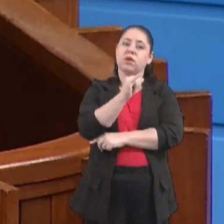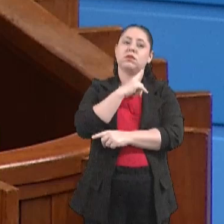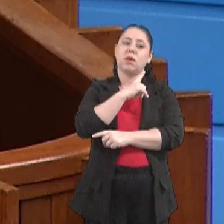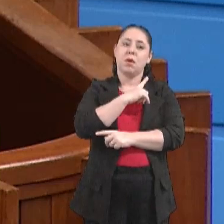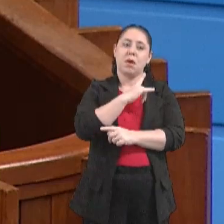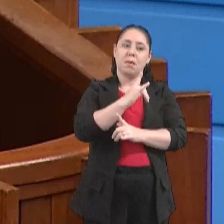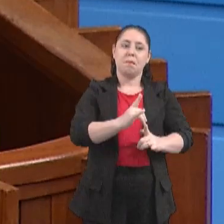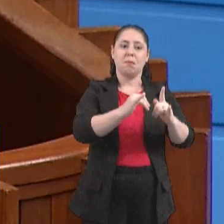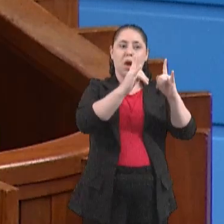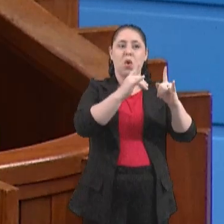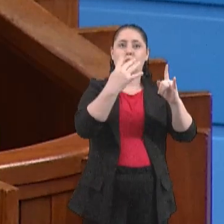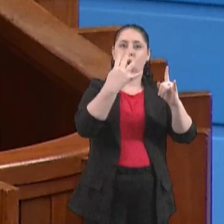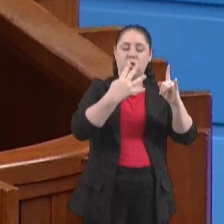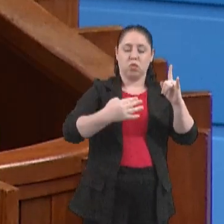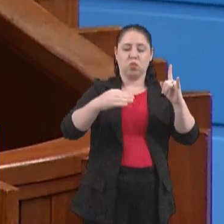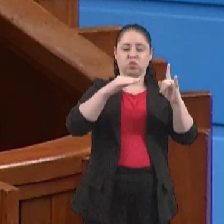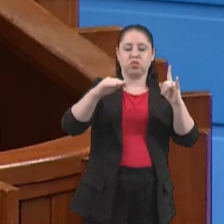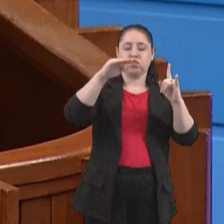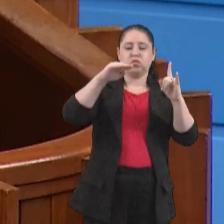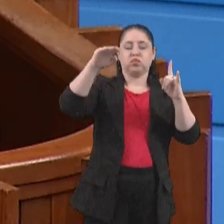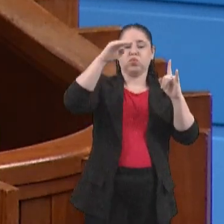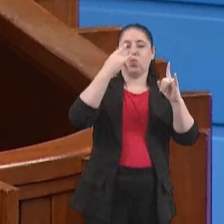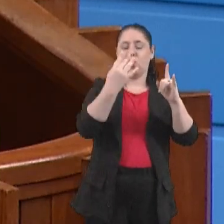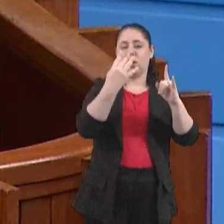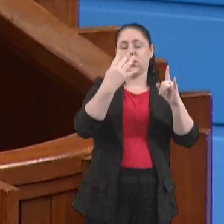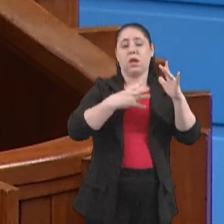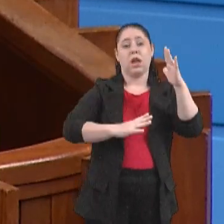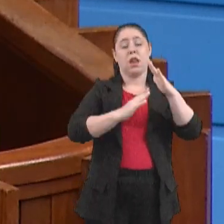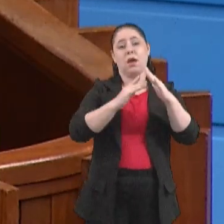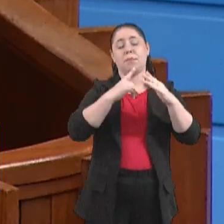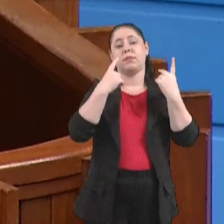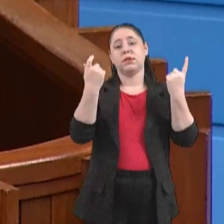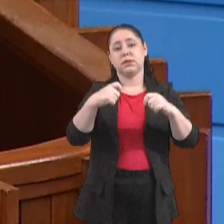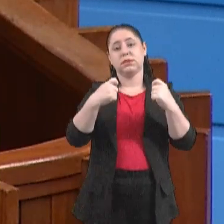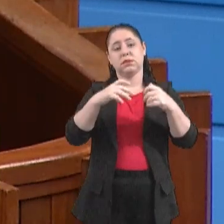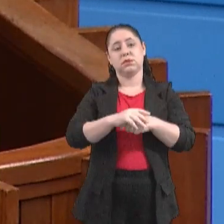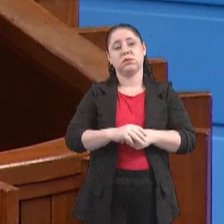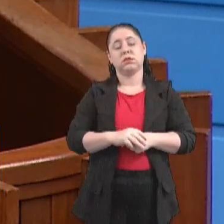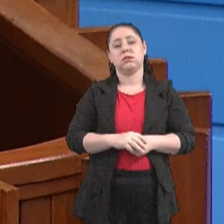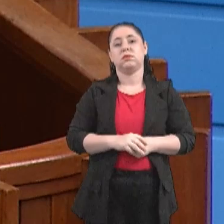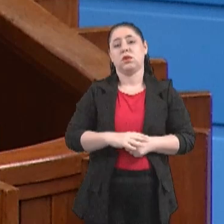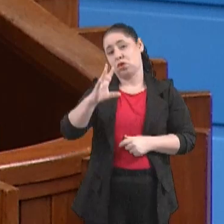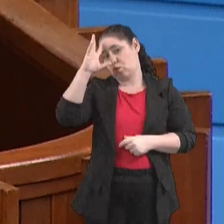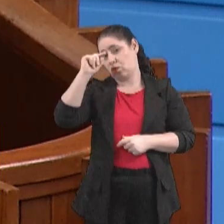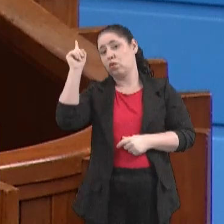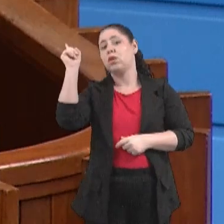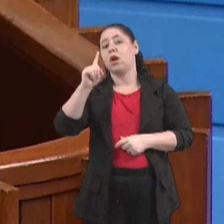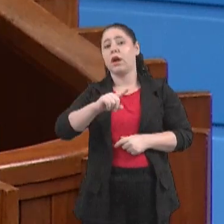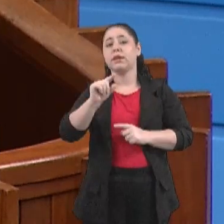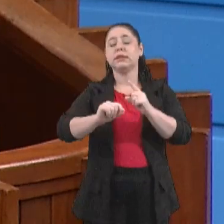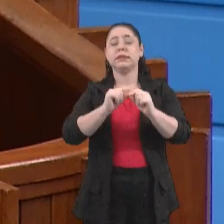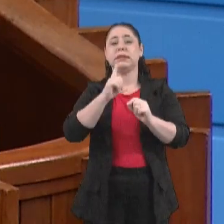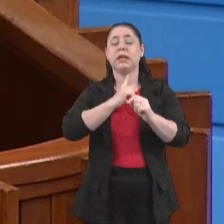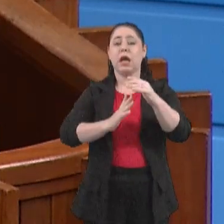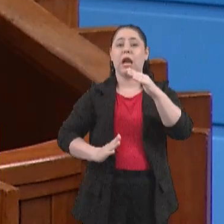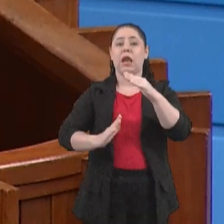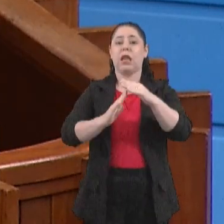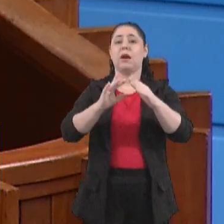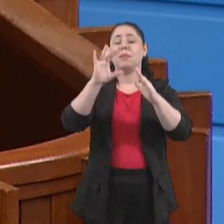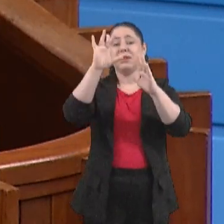pode prédio de 4 andares. Tem que ter limite. E a solução para que haja o